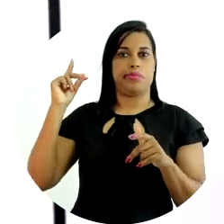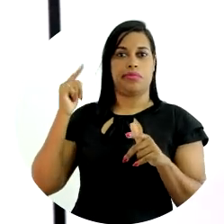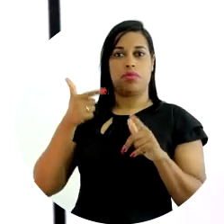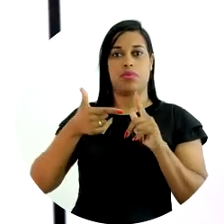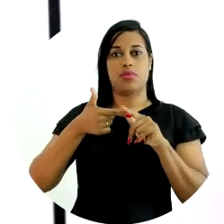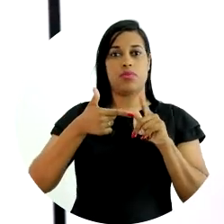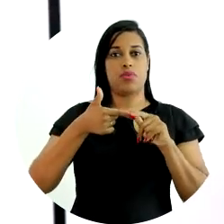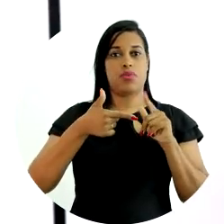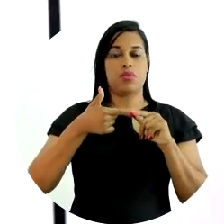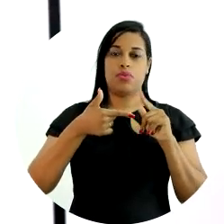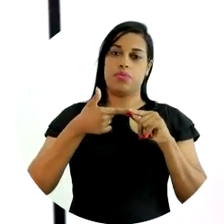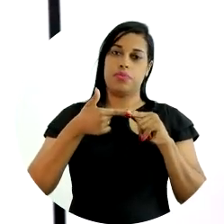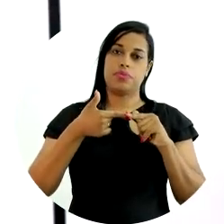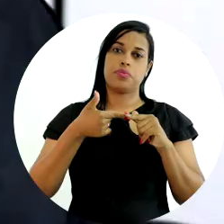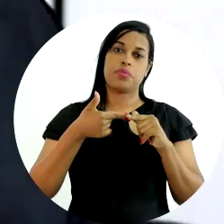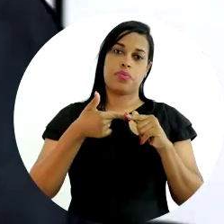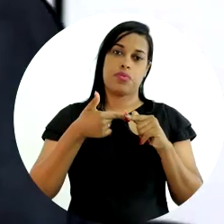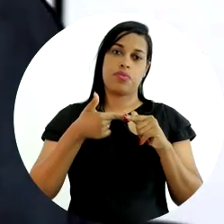época.